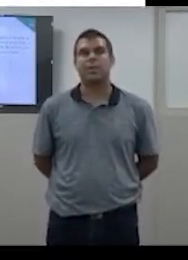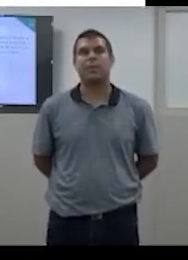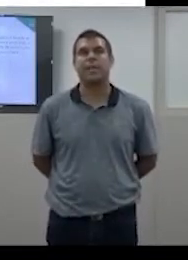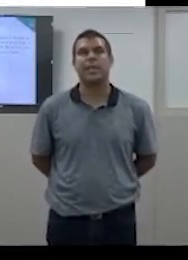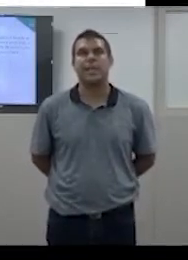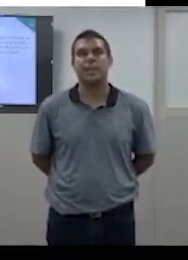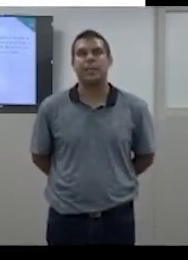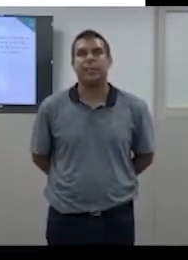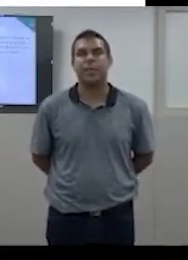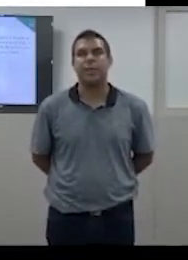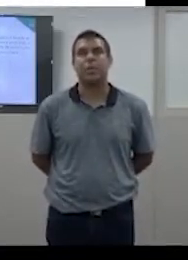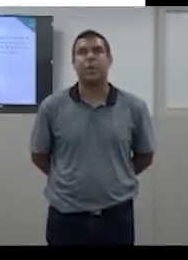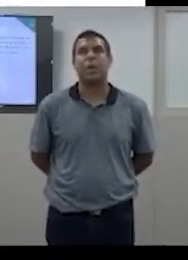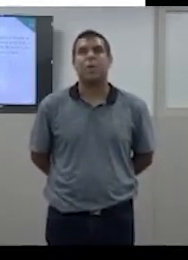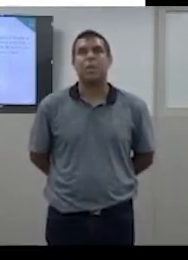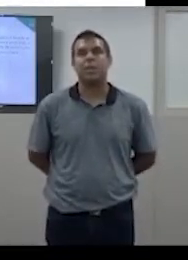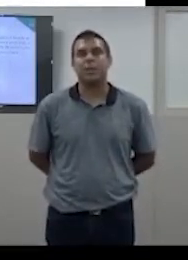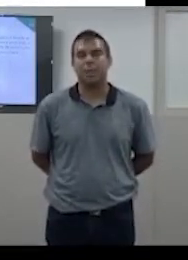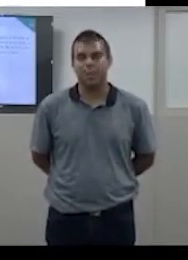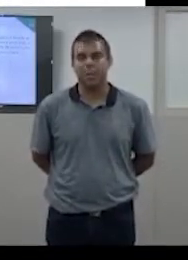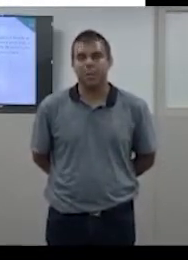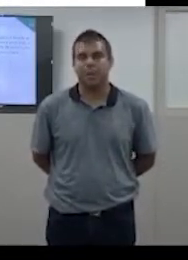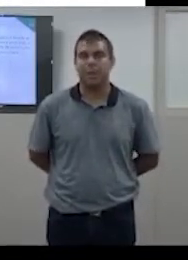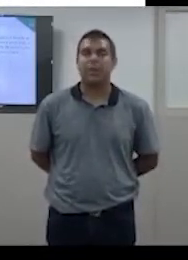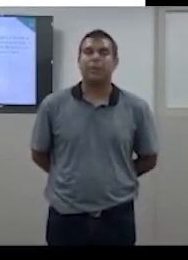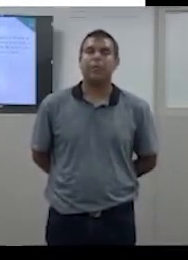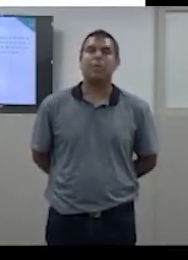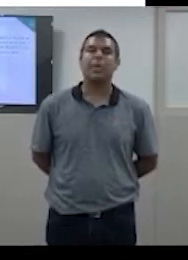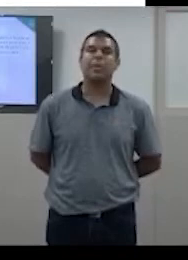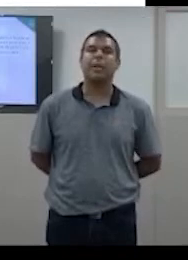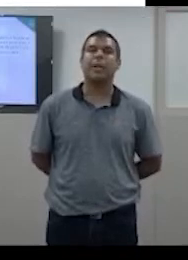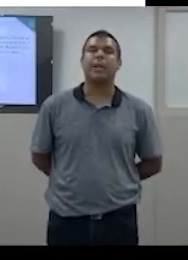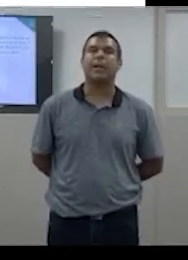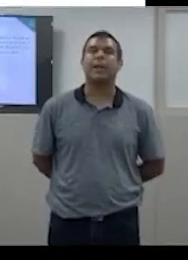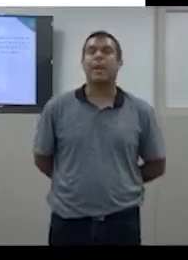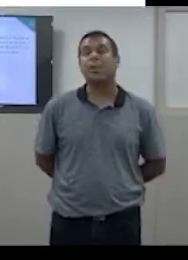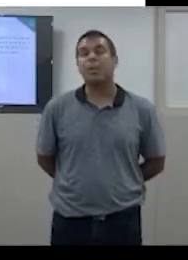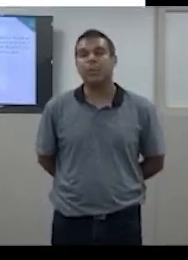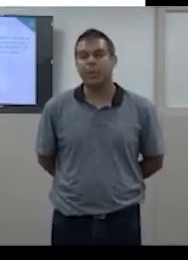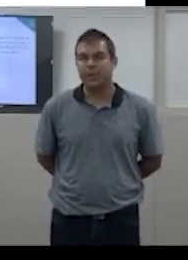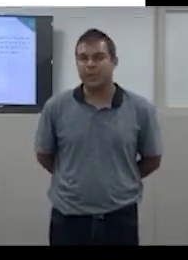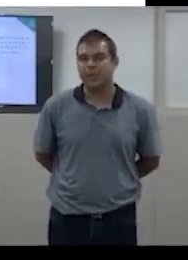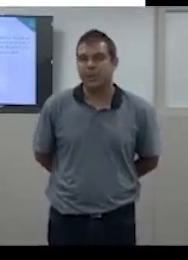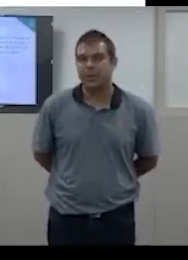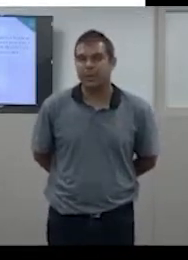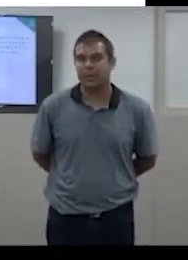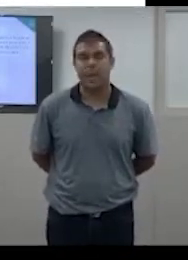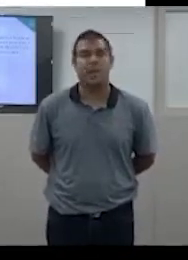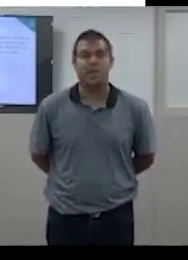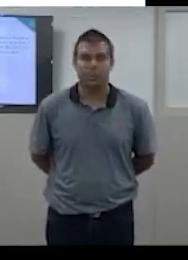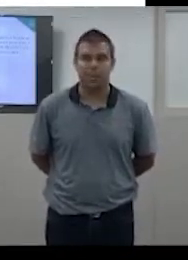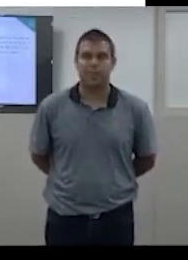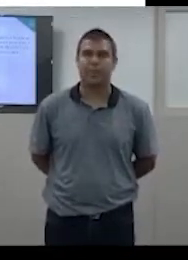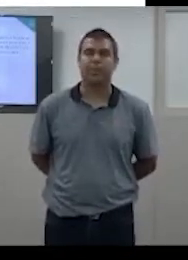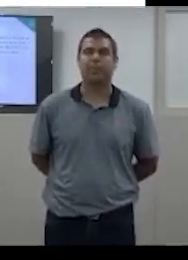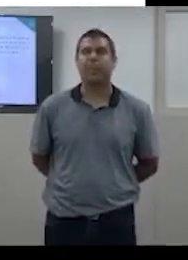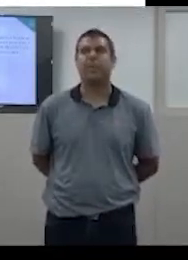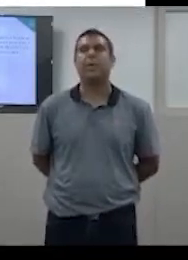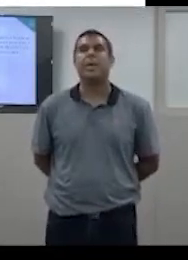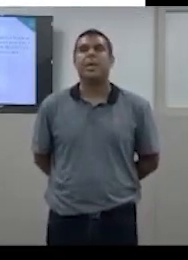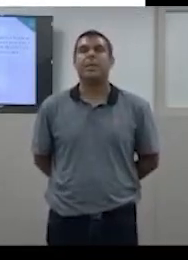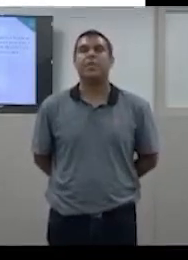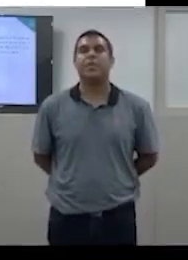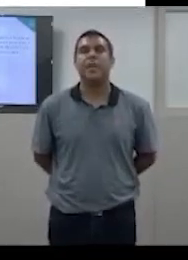Então assim, a gente vai ter que nesse conceito, 1 litro é igual a 1 quilo. Só que 1 quilo, galera, é igual a quantos gramas? É igual a 1000